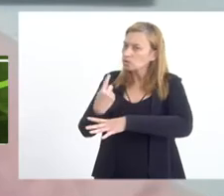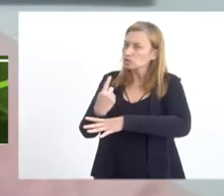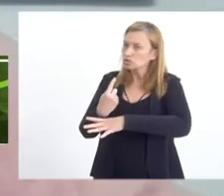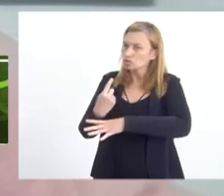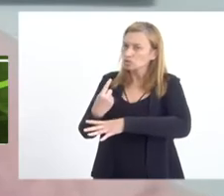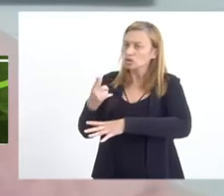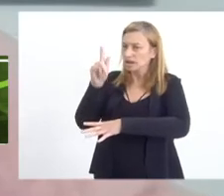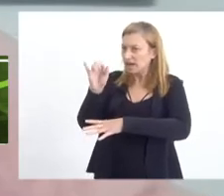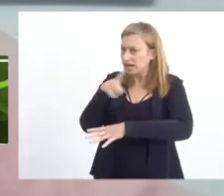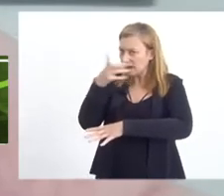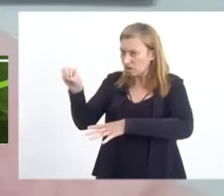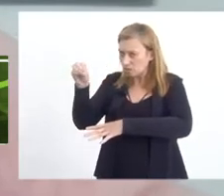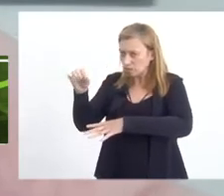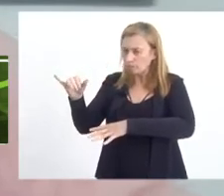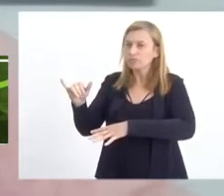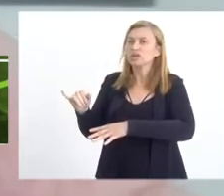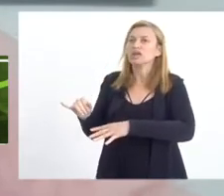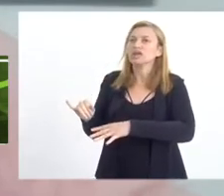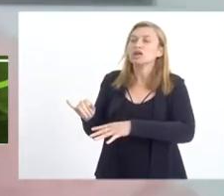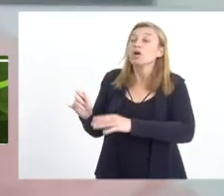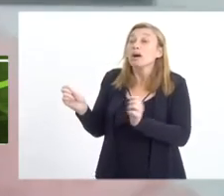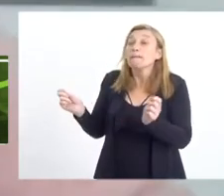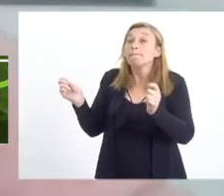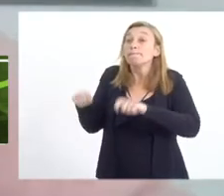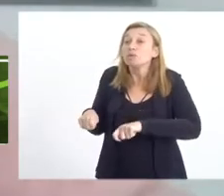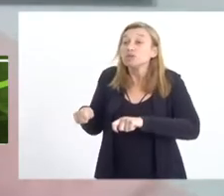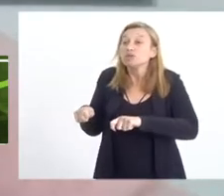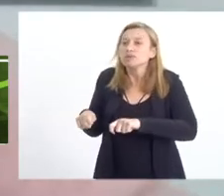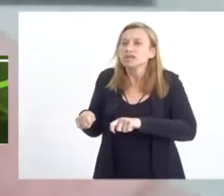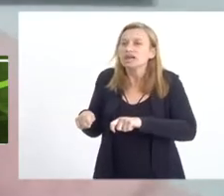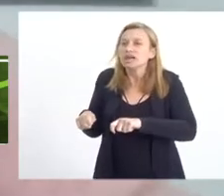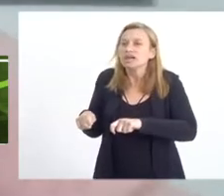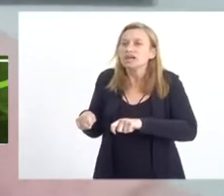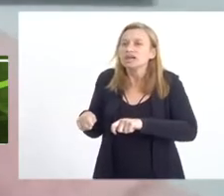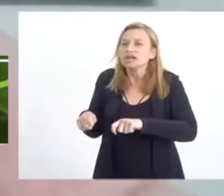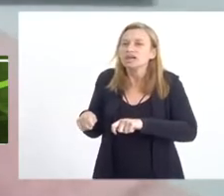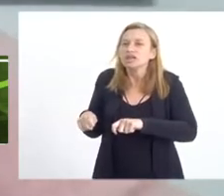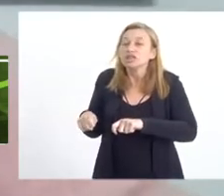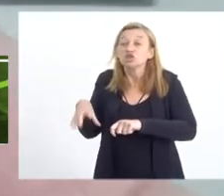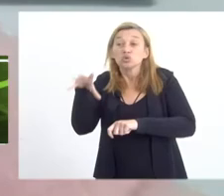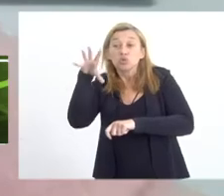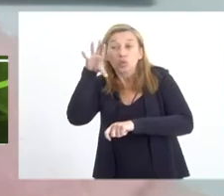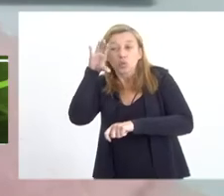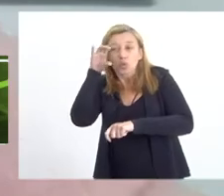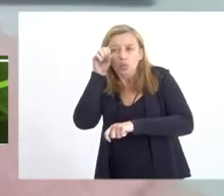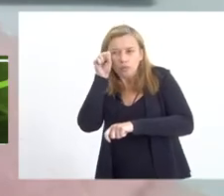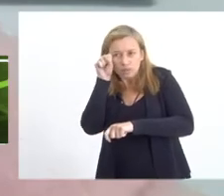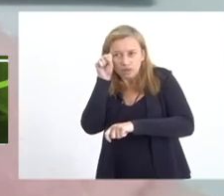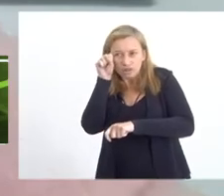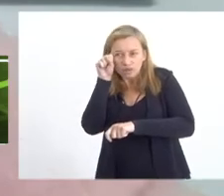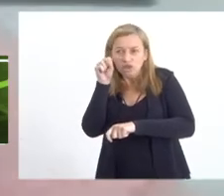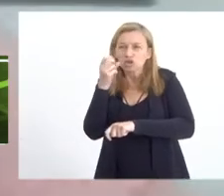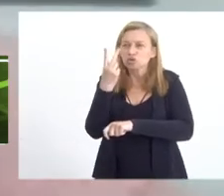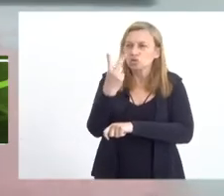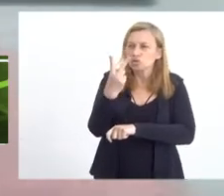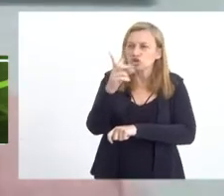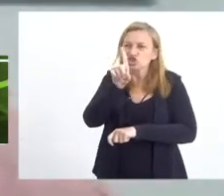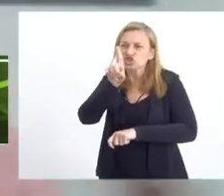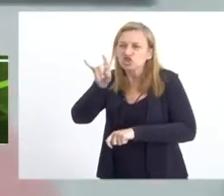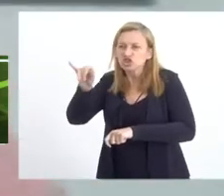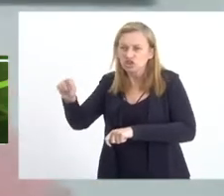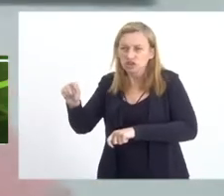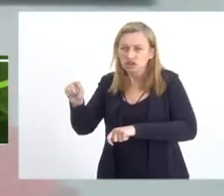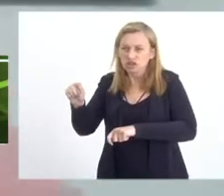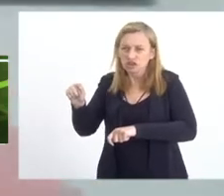internacional, que é do Galeão, com a possibilidade de pernoitarem pelo menos duas noites com